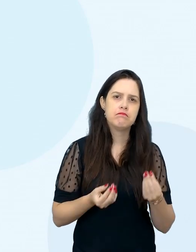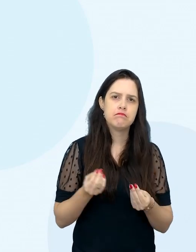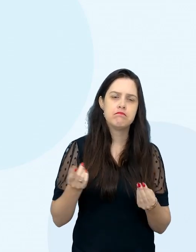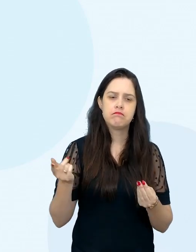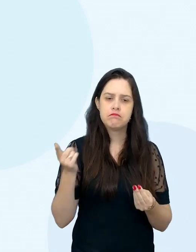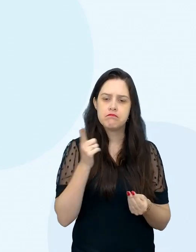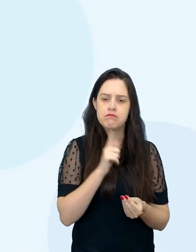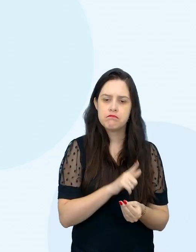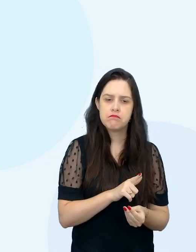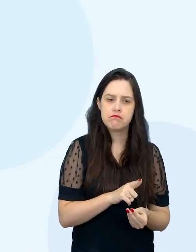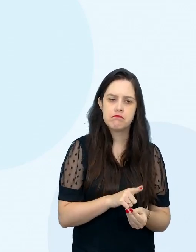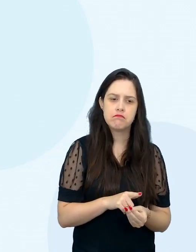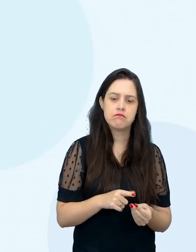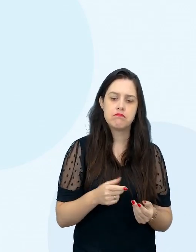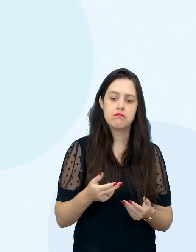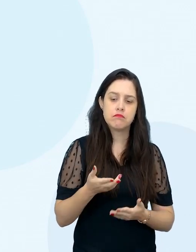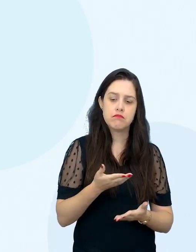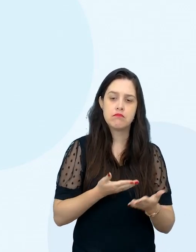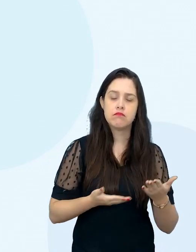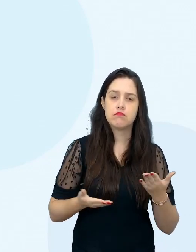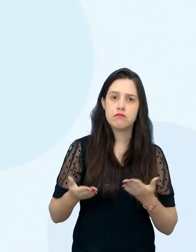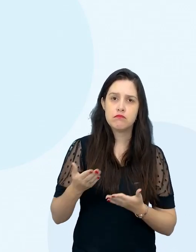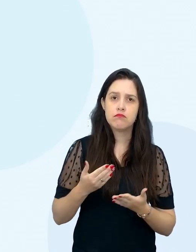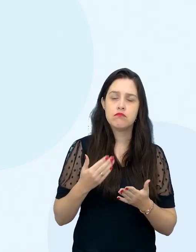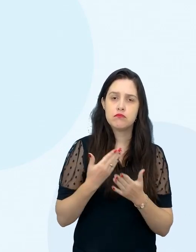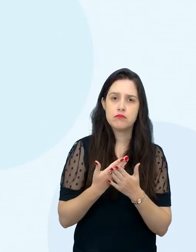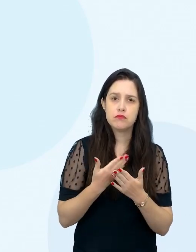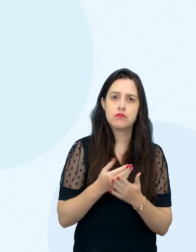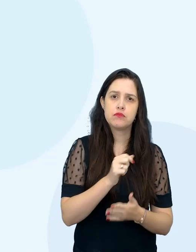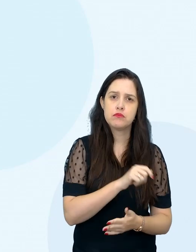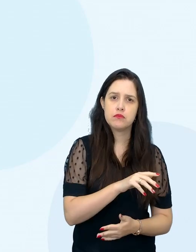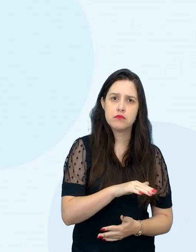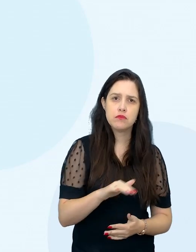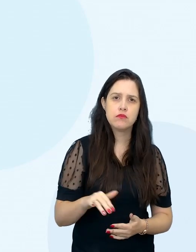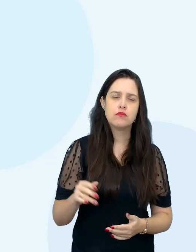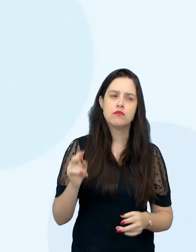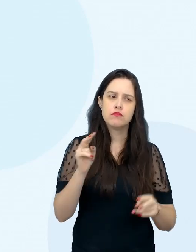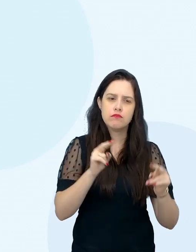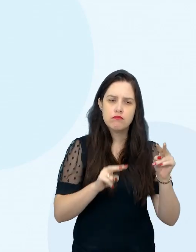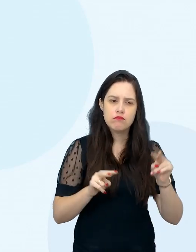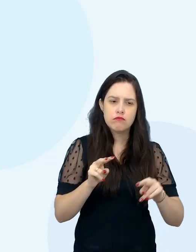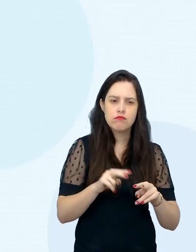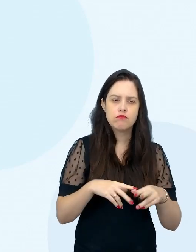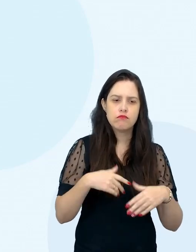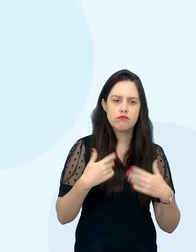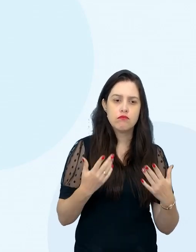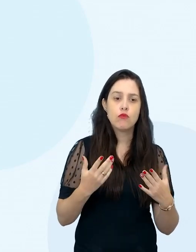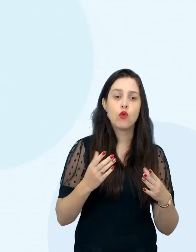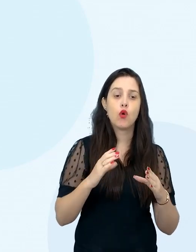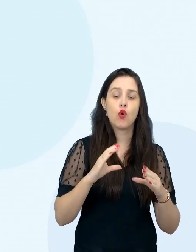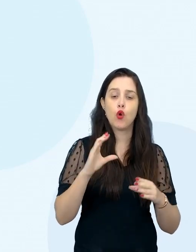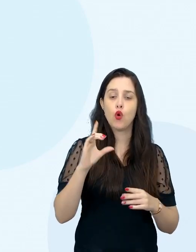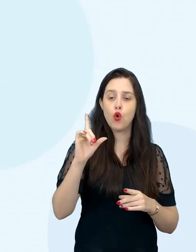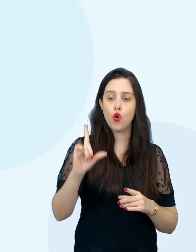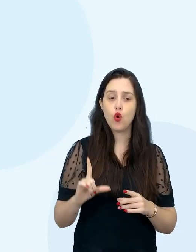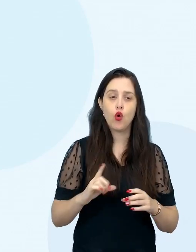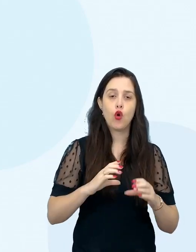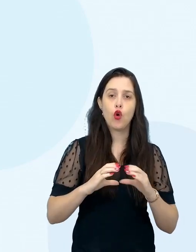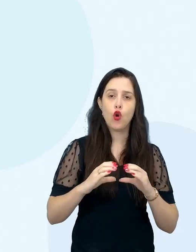estudantes, ele selecione, né, os próprios estudantes aí selecionem entre si quem vai ser o coordenador quando for